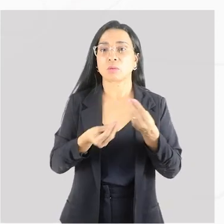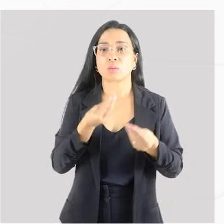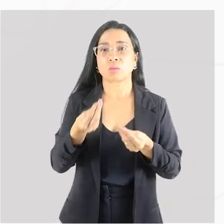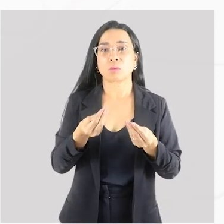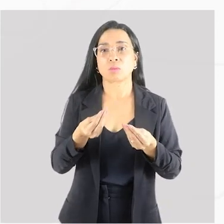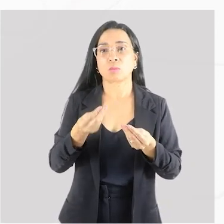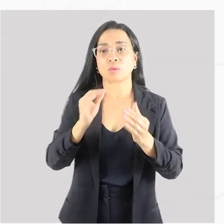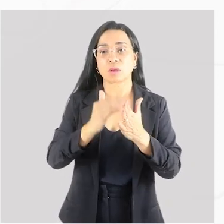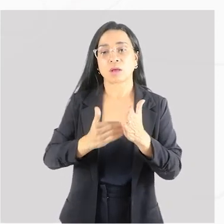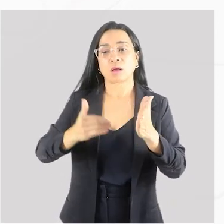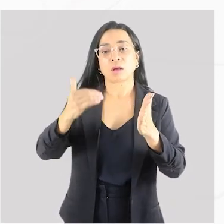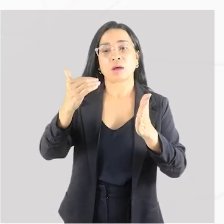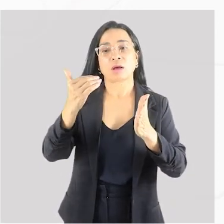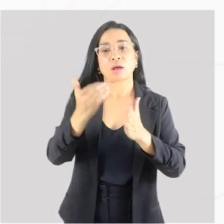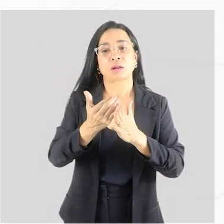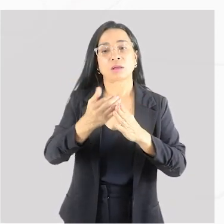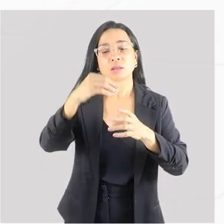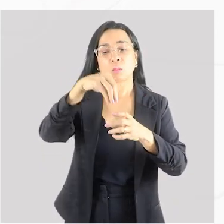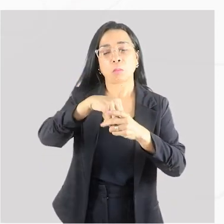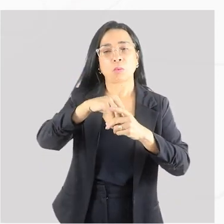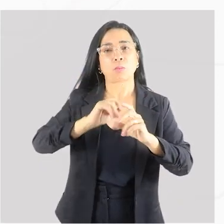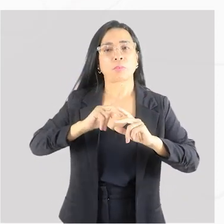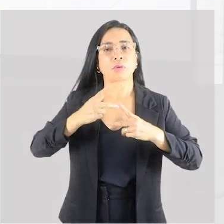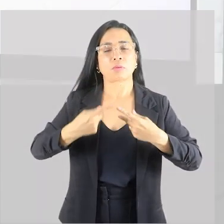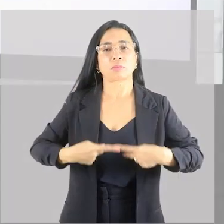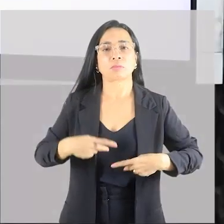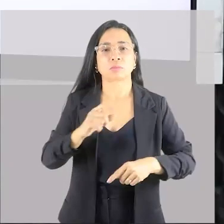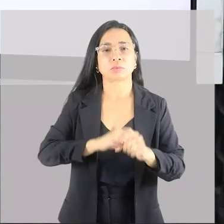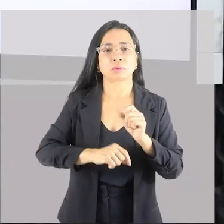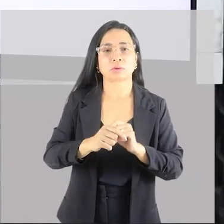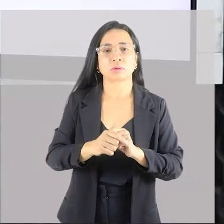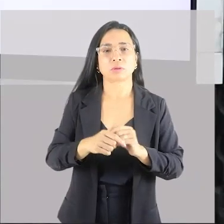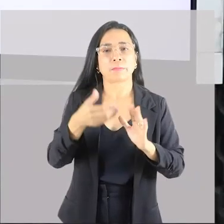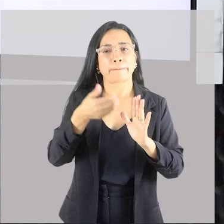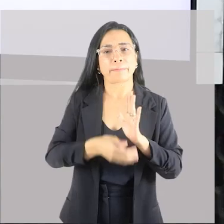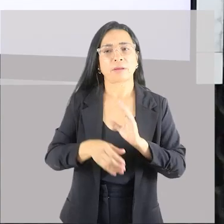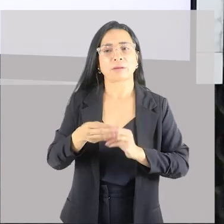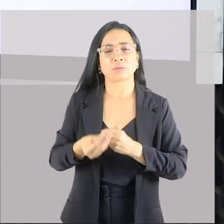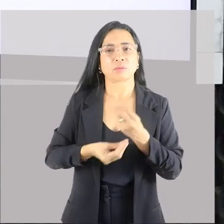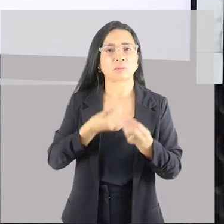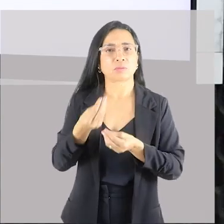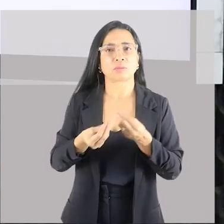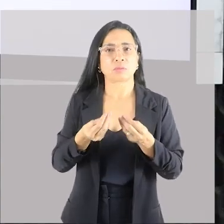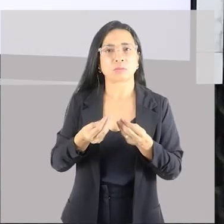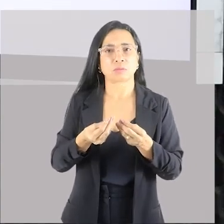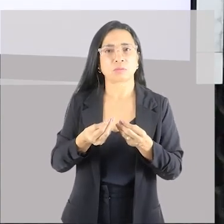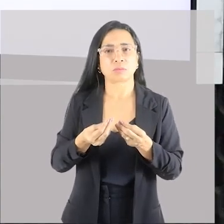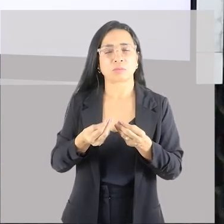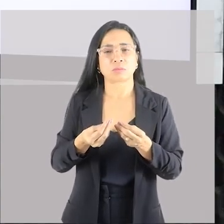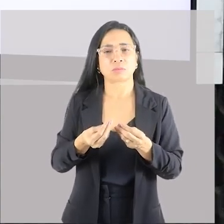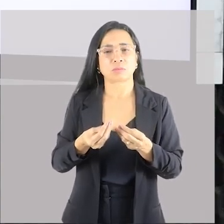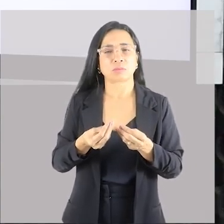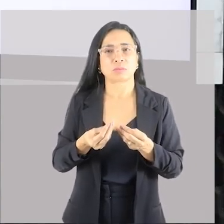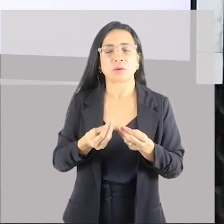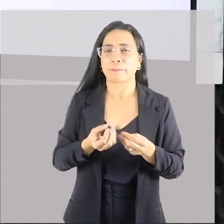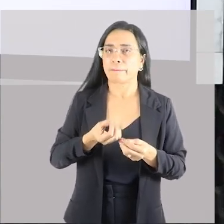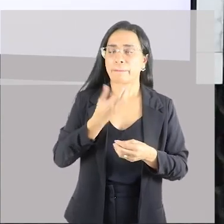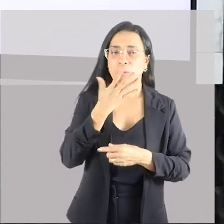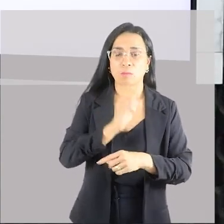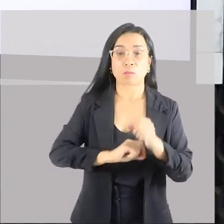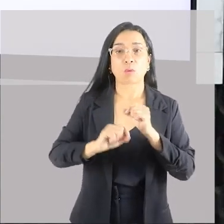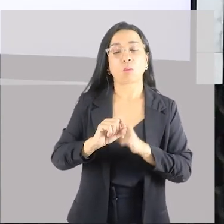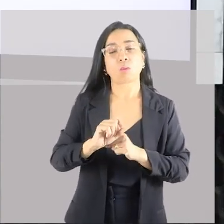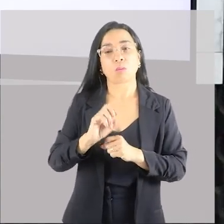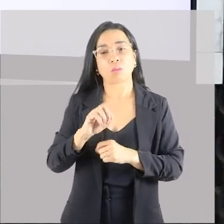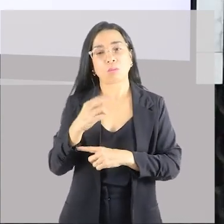estágio para além do estado de natureza, ele perde a sua condição de estado de natureza bom ou,